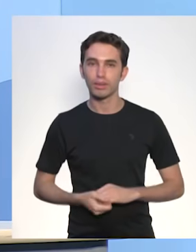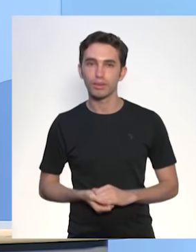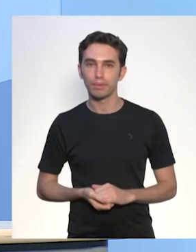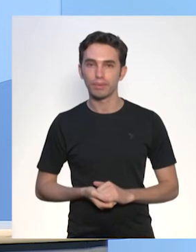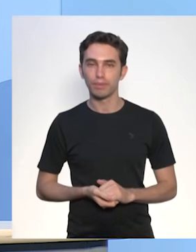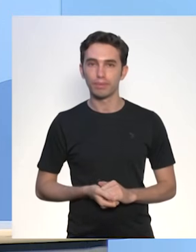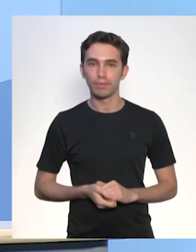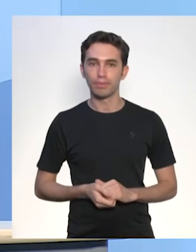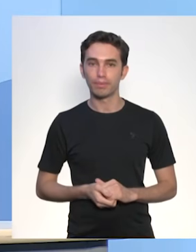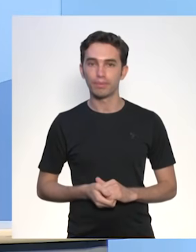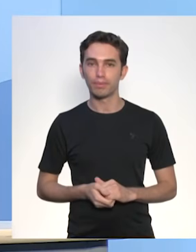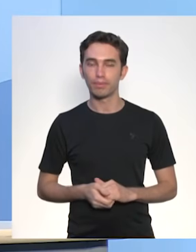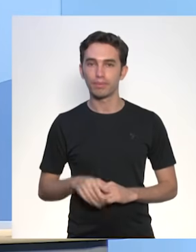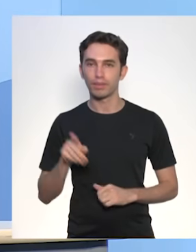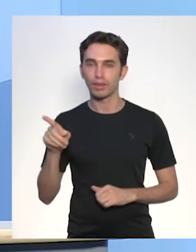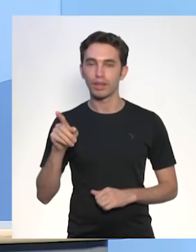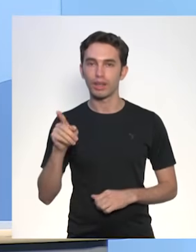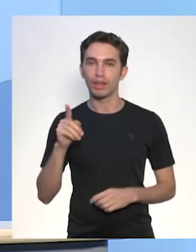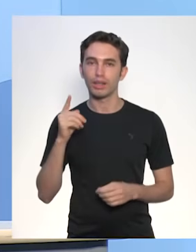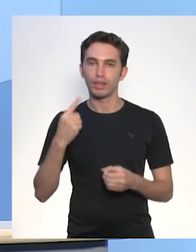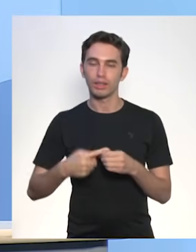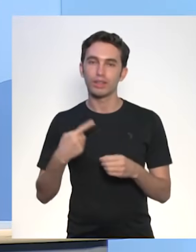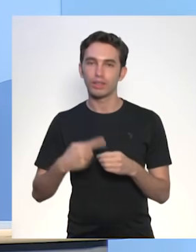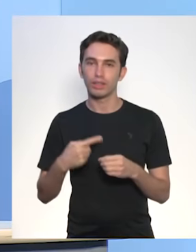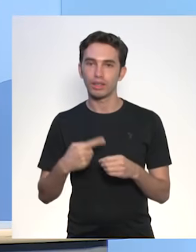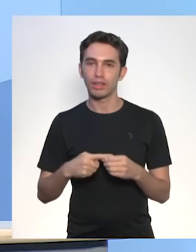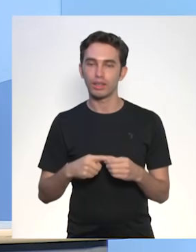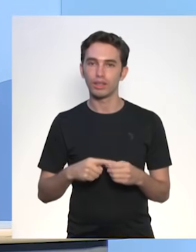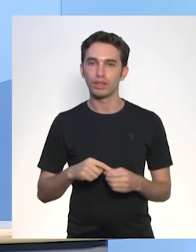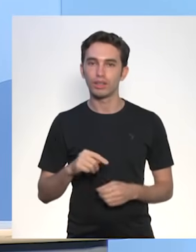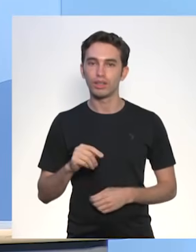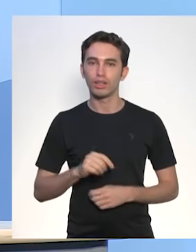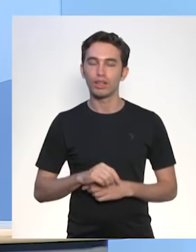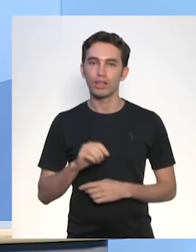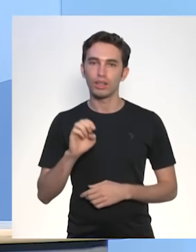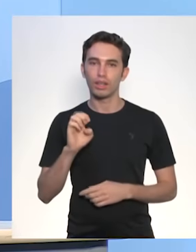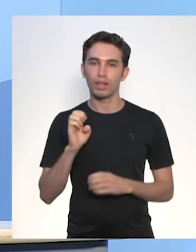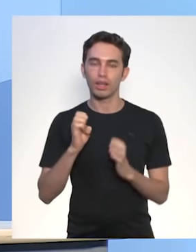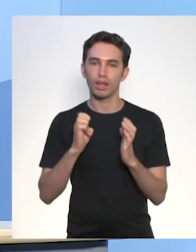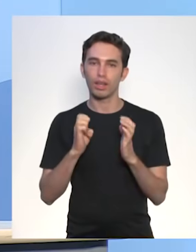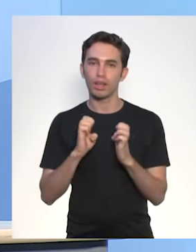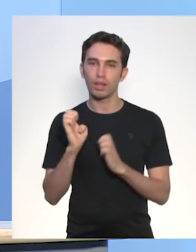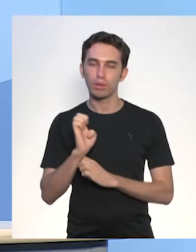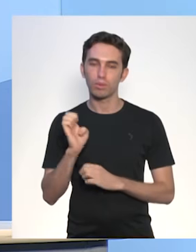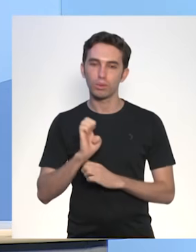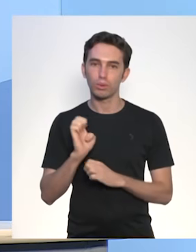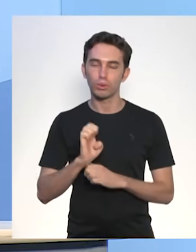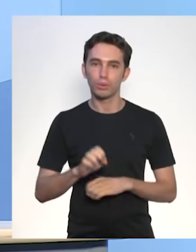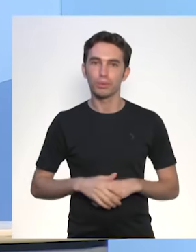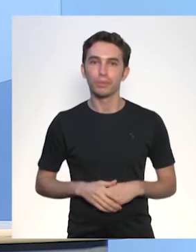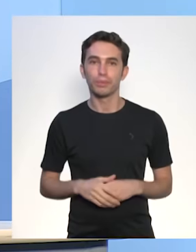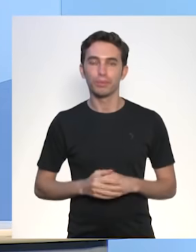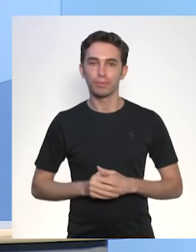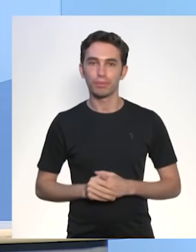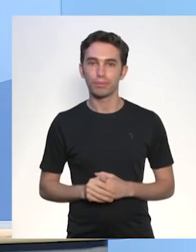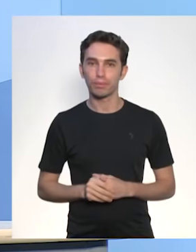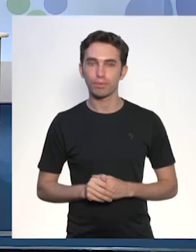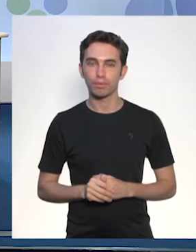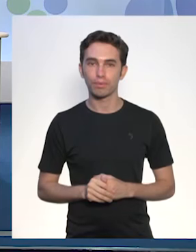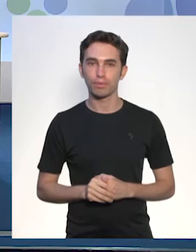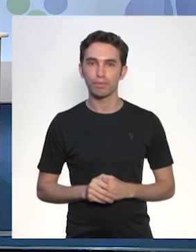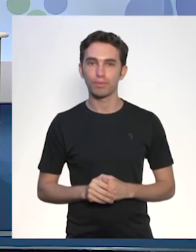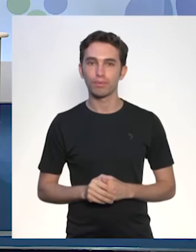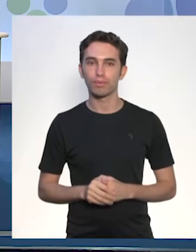de Oliveira, lá em Bugaçu. Em nome do Paulo, eu dou bom dia a todos aqui que nos acompanham para essa aula de matemática, Tony. É isso. É isso